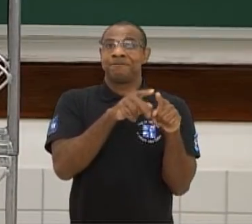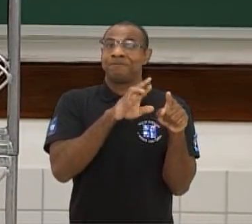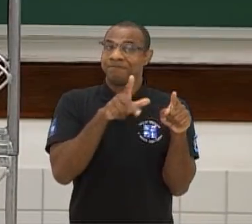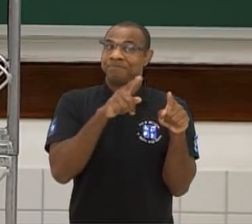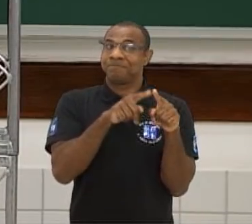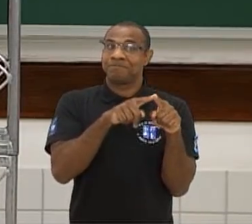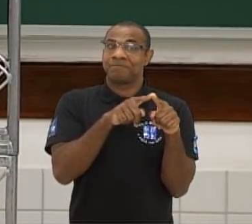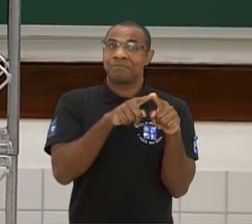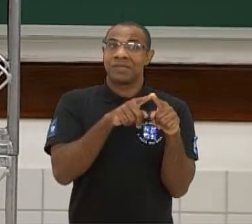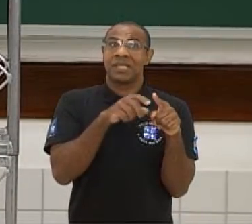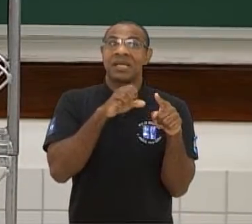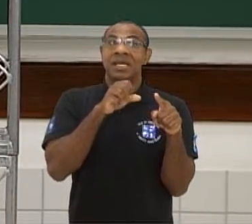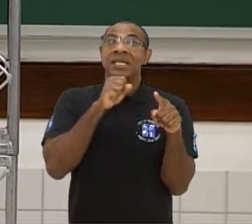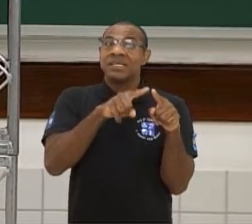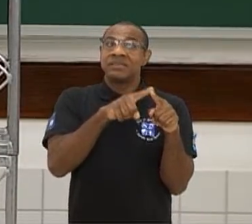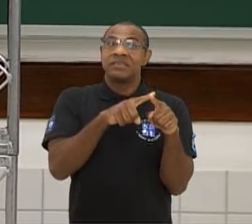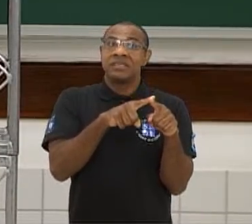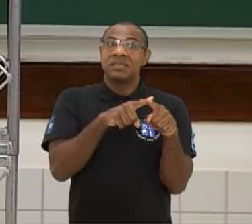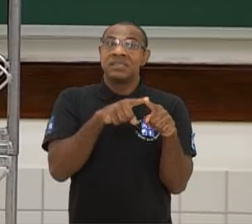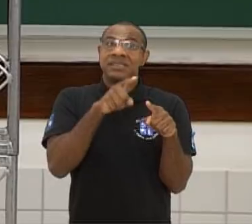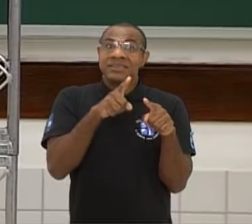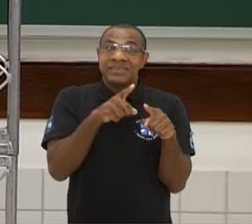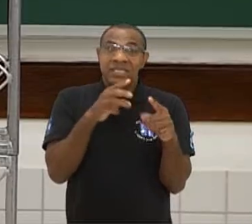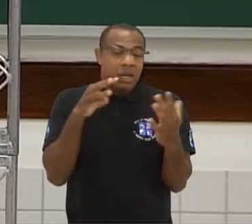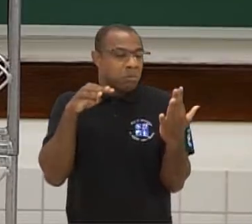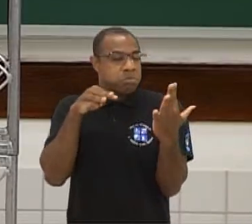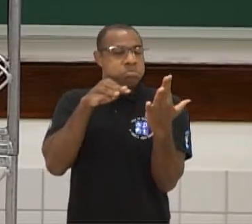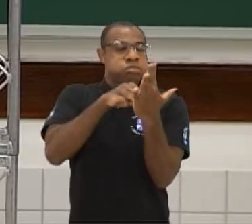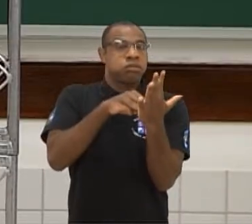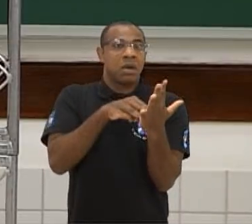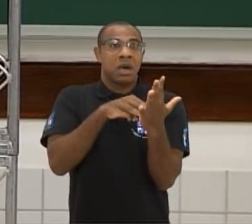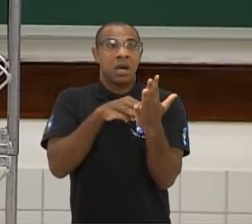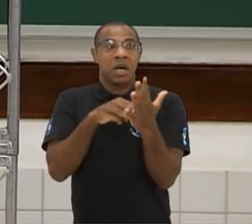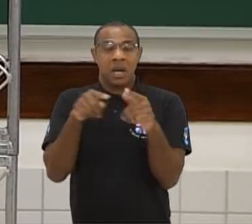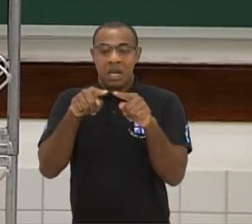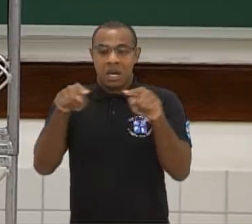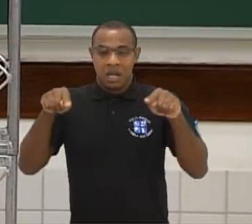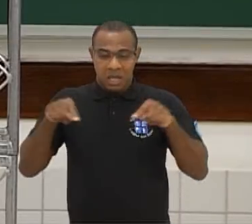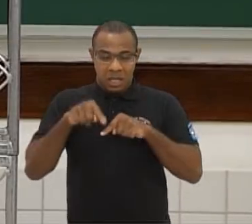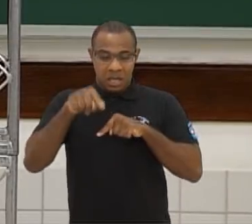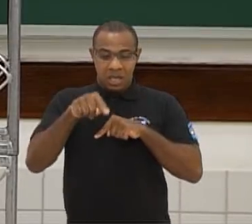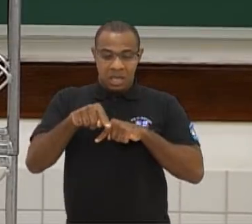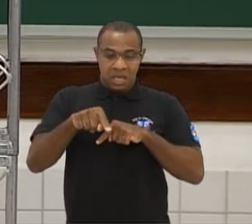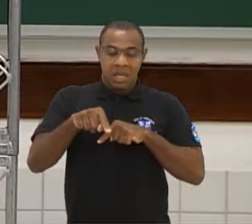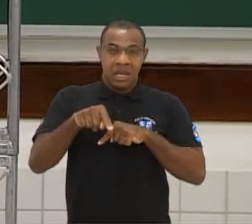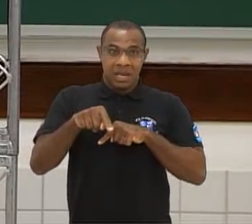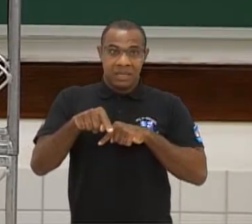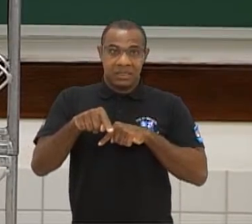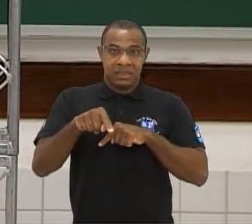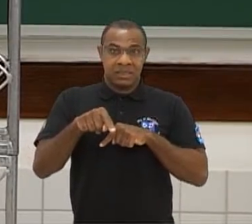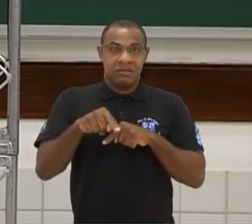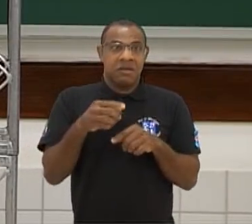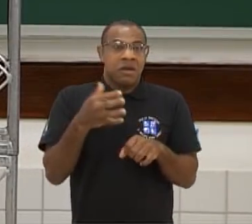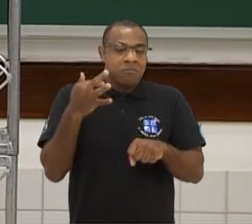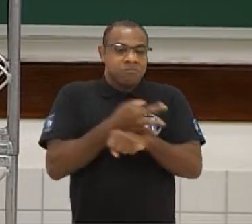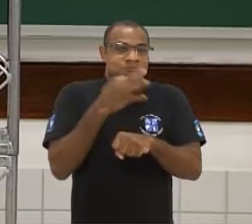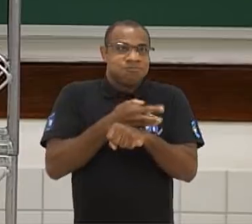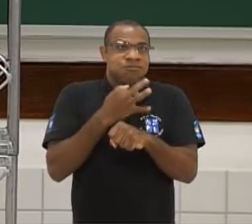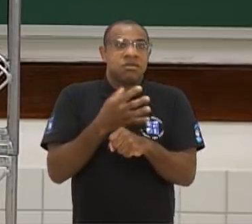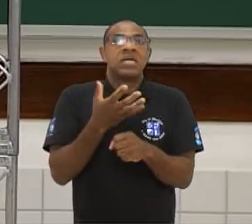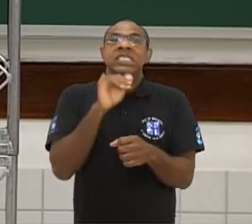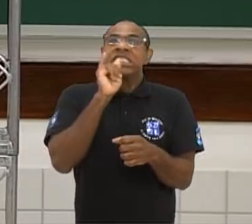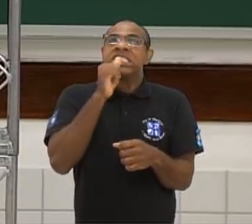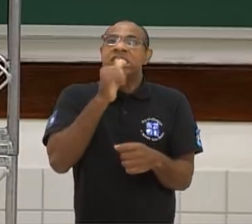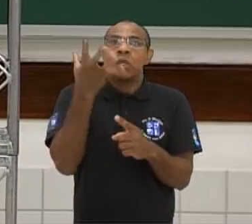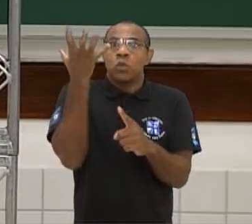ela vai provocar uma sobrecarga no circuito, vai acabar derretendo o isolante que está ali e você vai